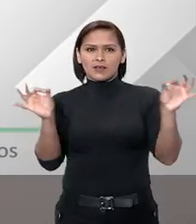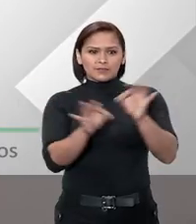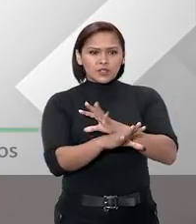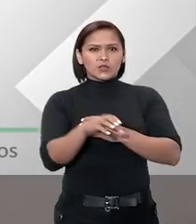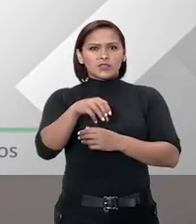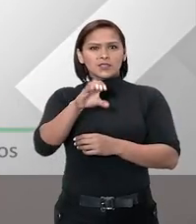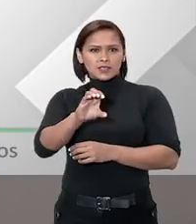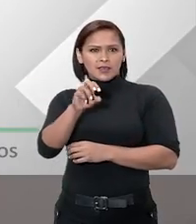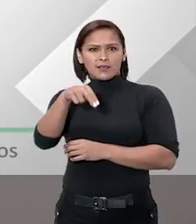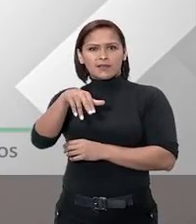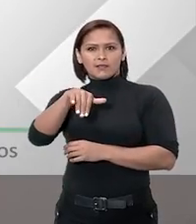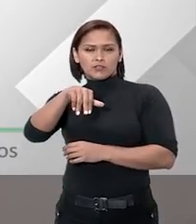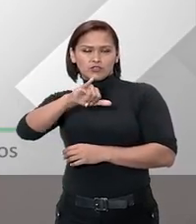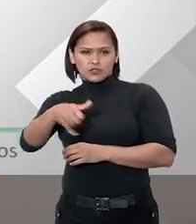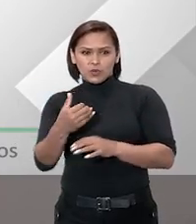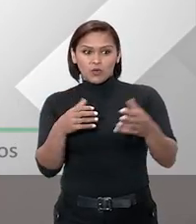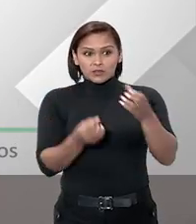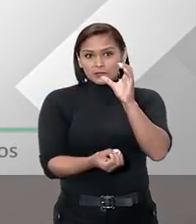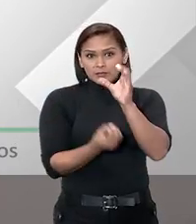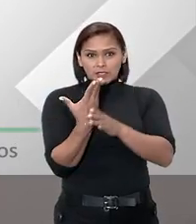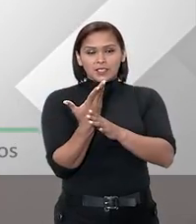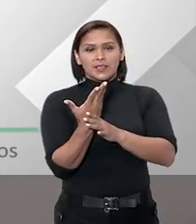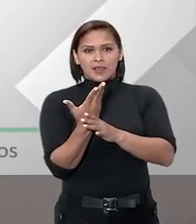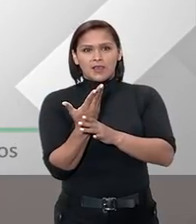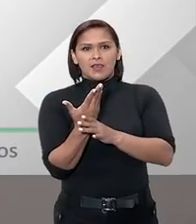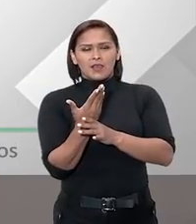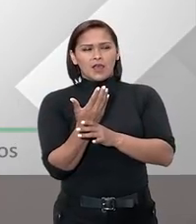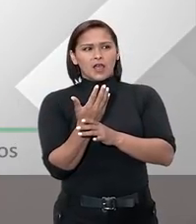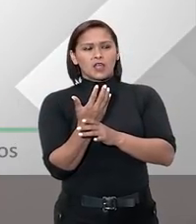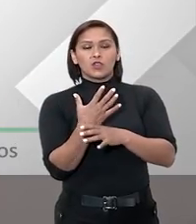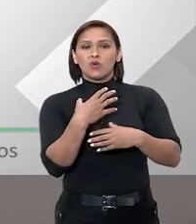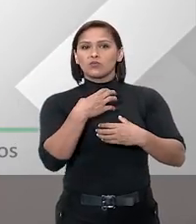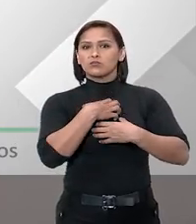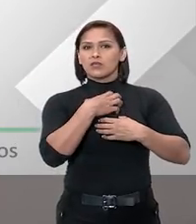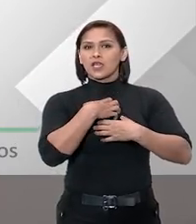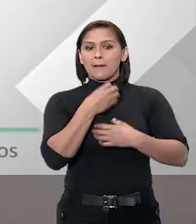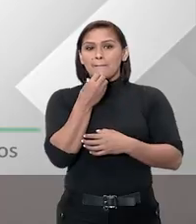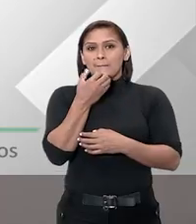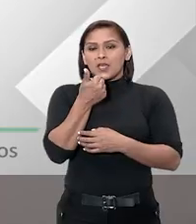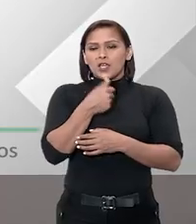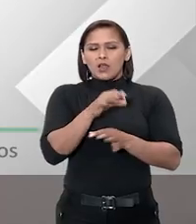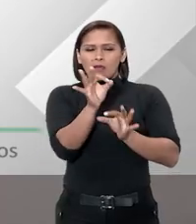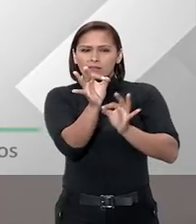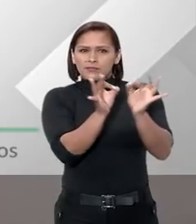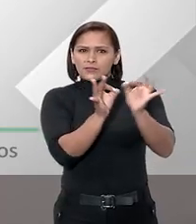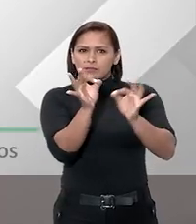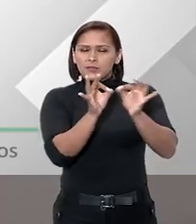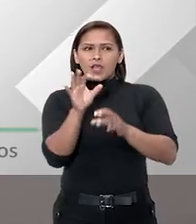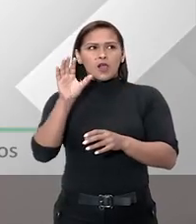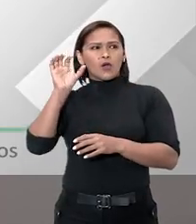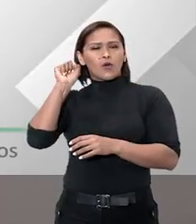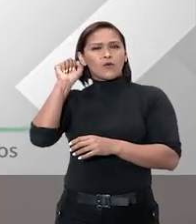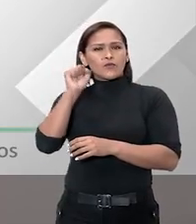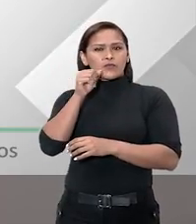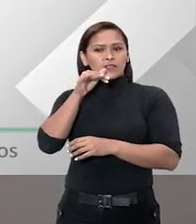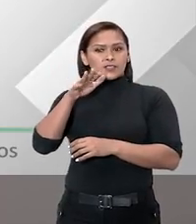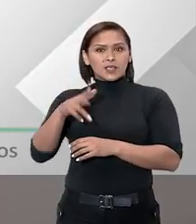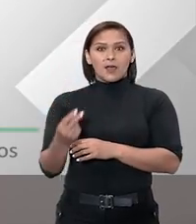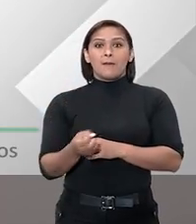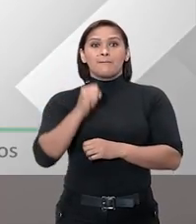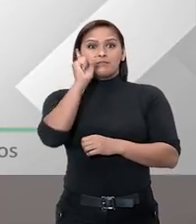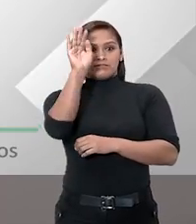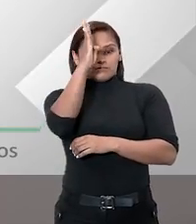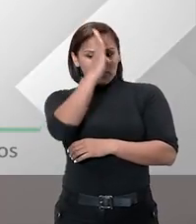com o CNJ criando então um mecanismo para aperfeiçoar essa escuta.